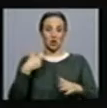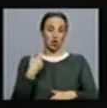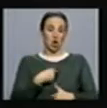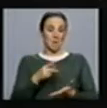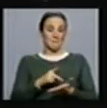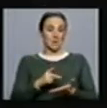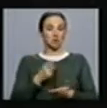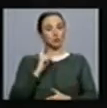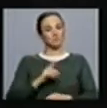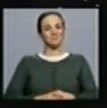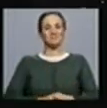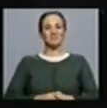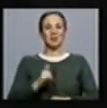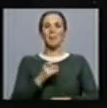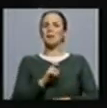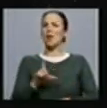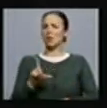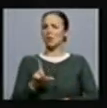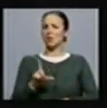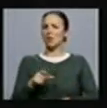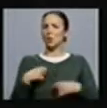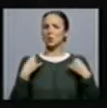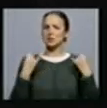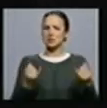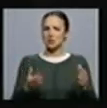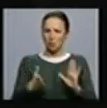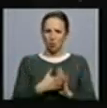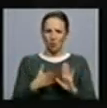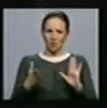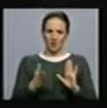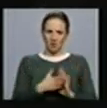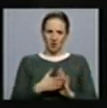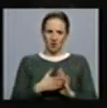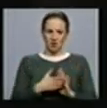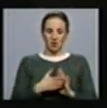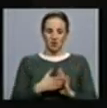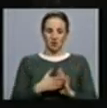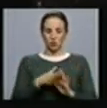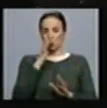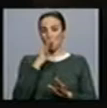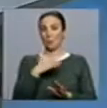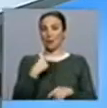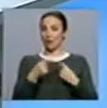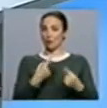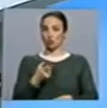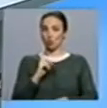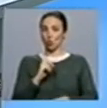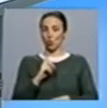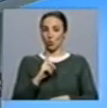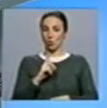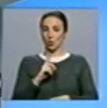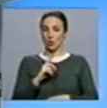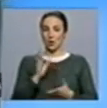espera. Miguel, e o que se segue prova que nem tudo o que parece é. E se calhar que tudo a poeira